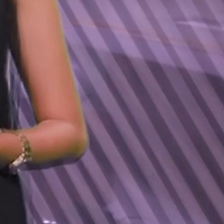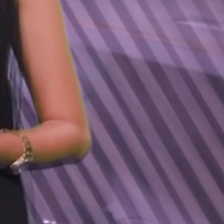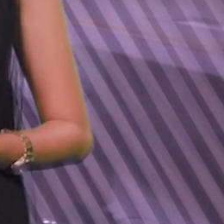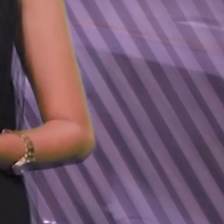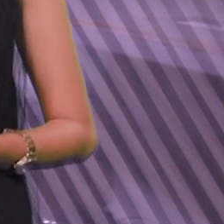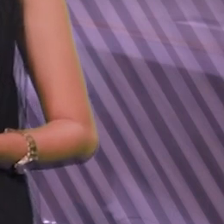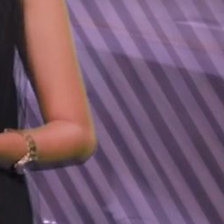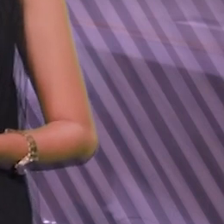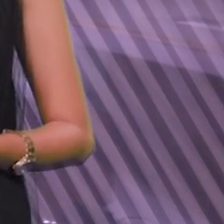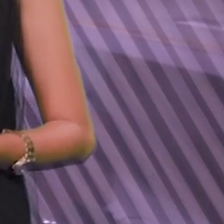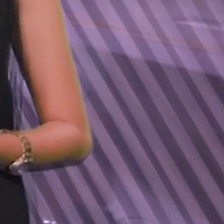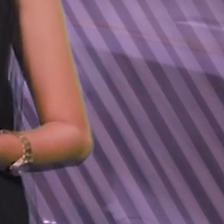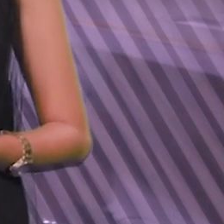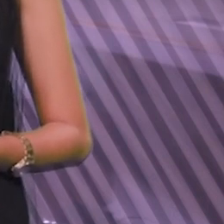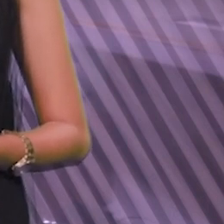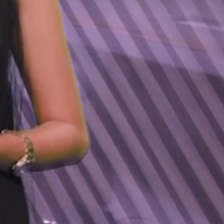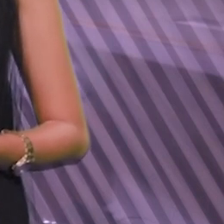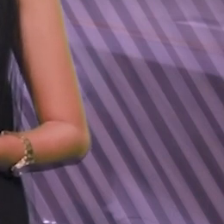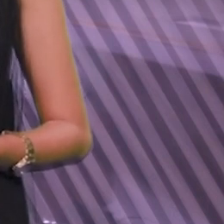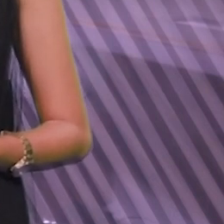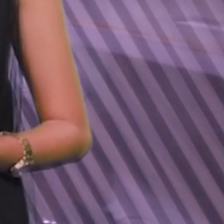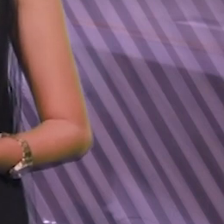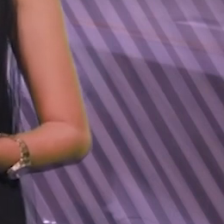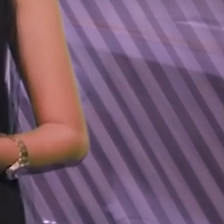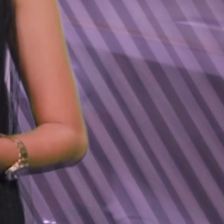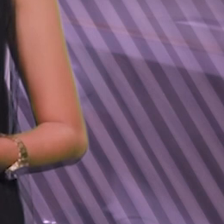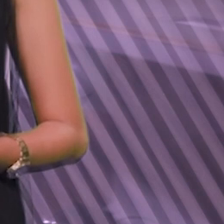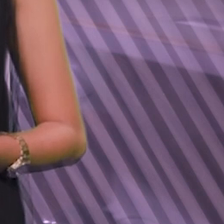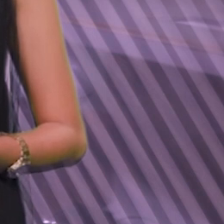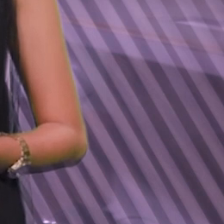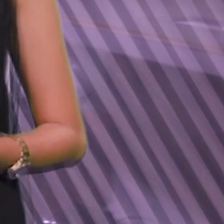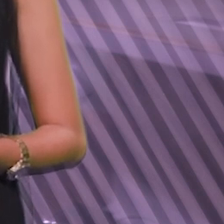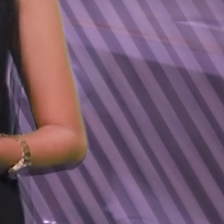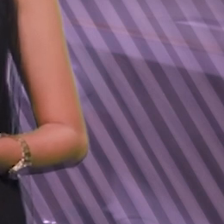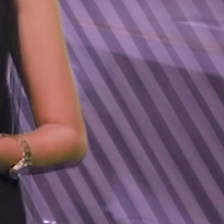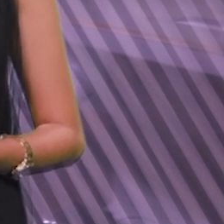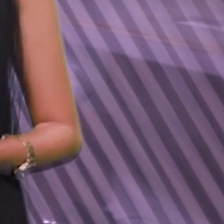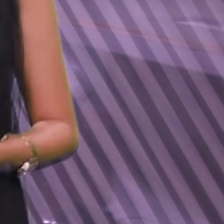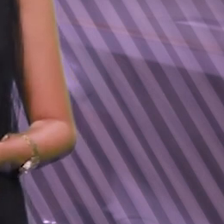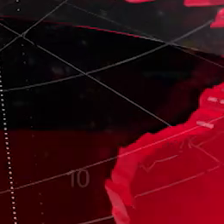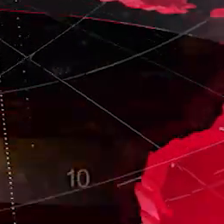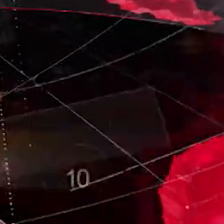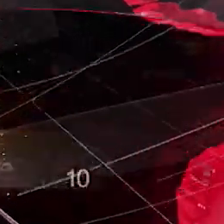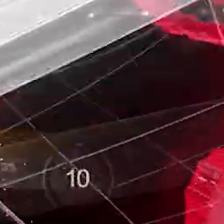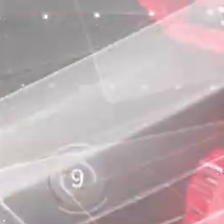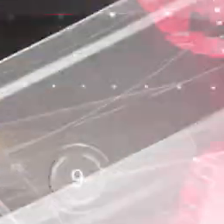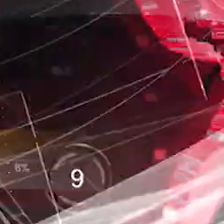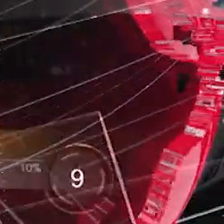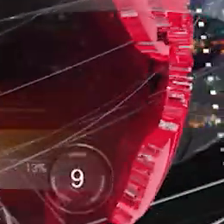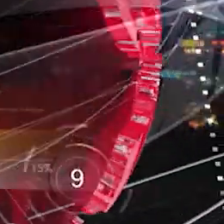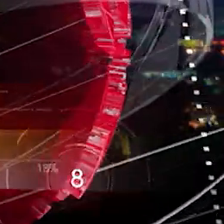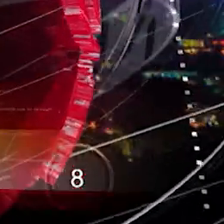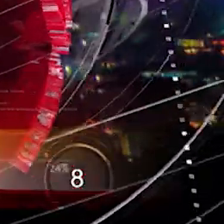Antes de todo, atuhari video idane, ketahlua klik like, comment, no subscribe, my kanal YouTube idane.